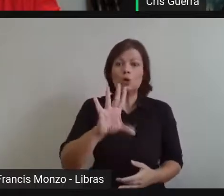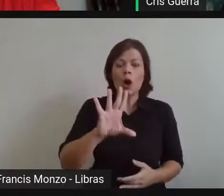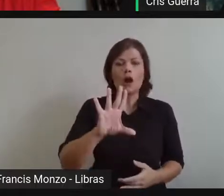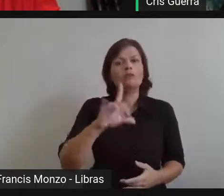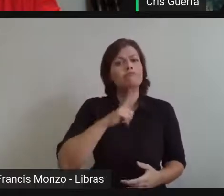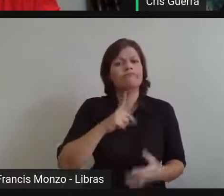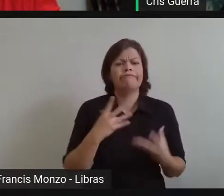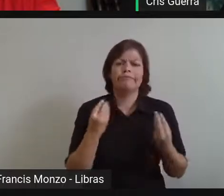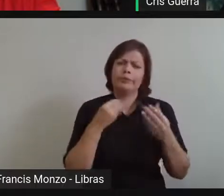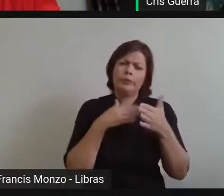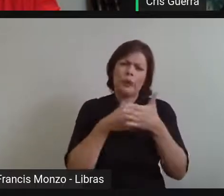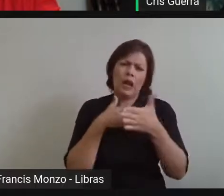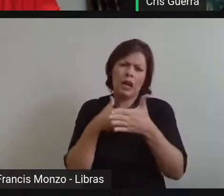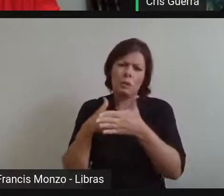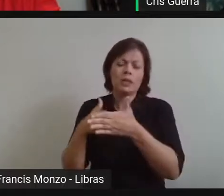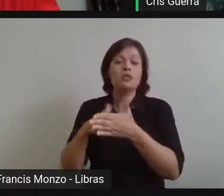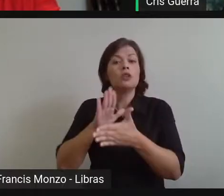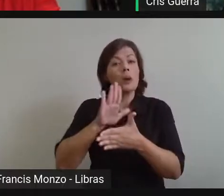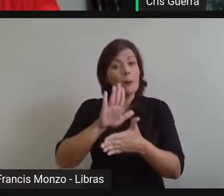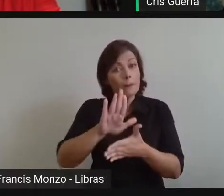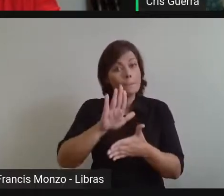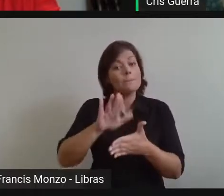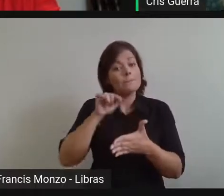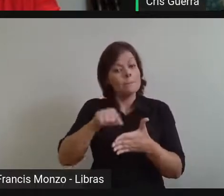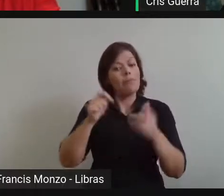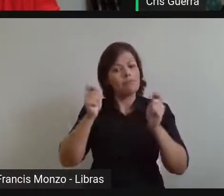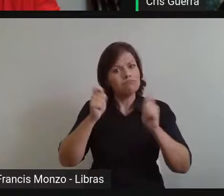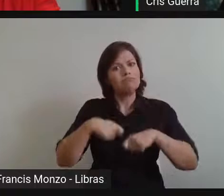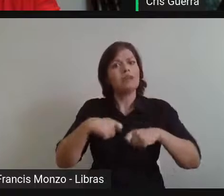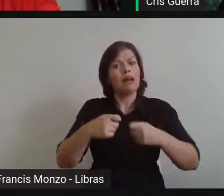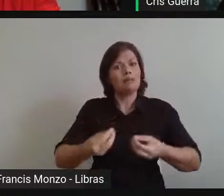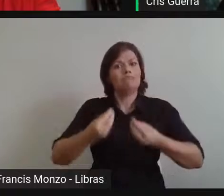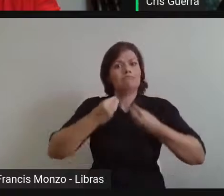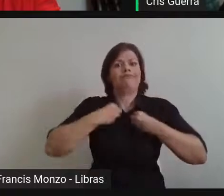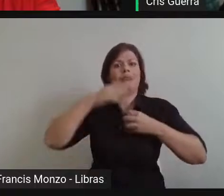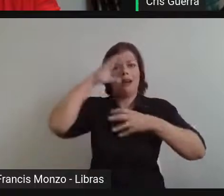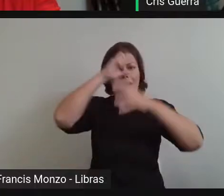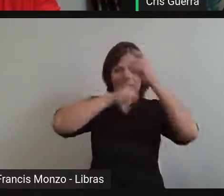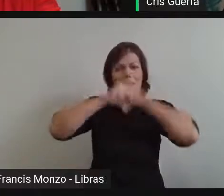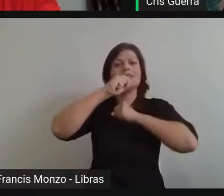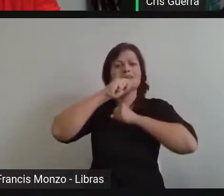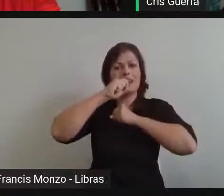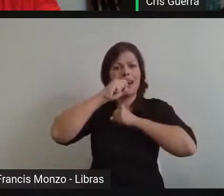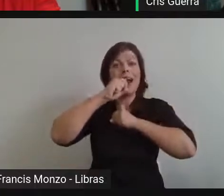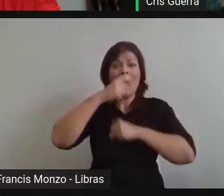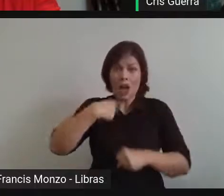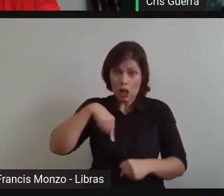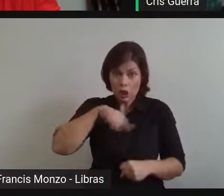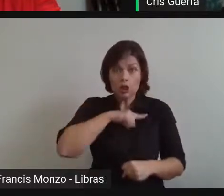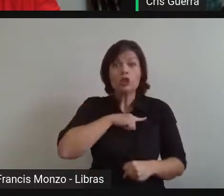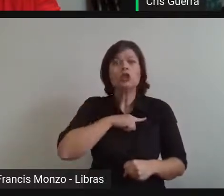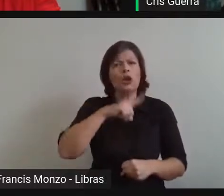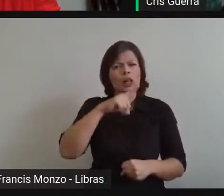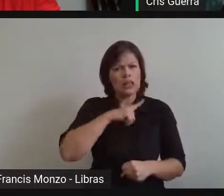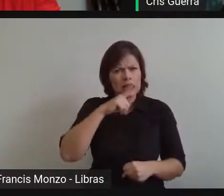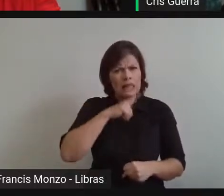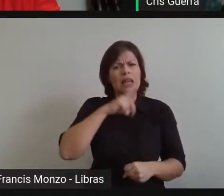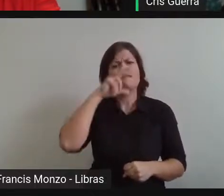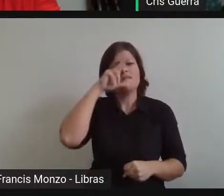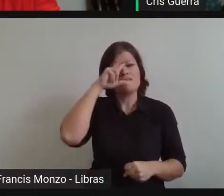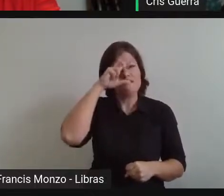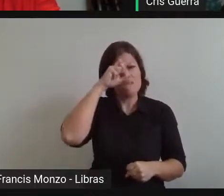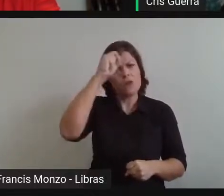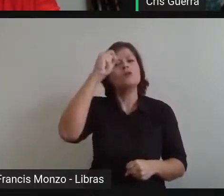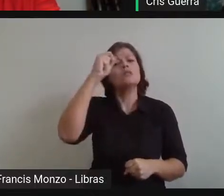grande. E muita gente às vezes fala comigo assim, você foi muito forte. Eu falei, não, eu só não tinha opção. Porque não